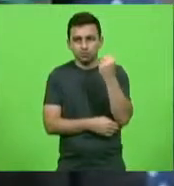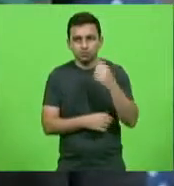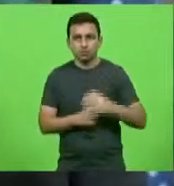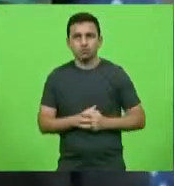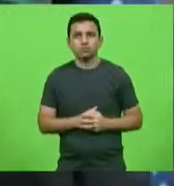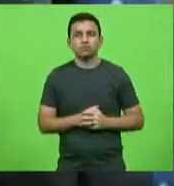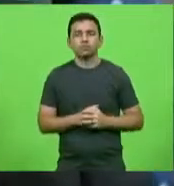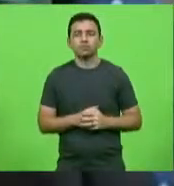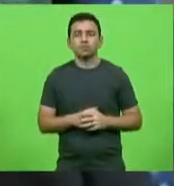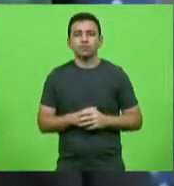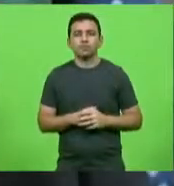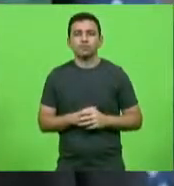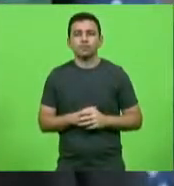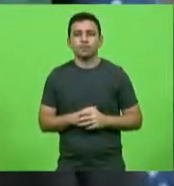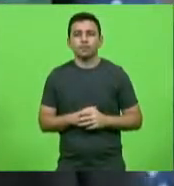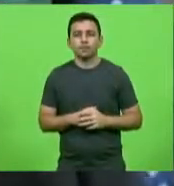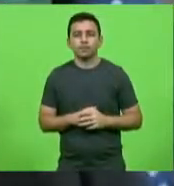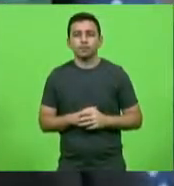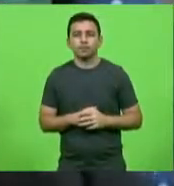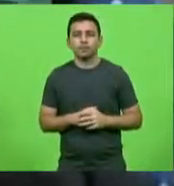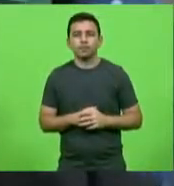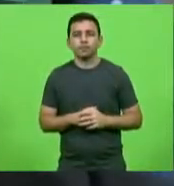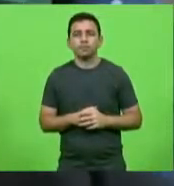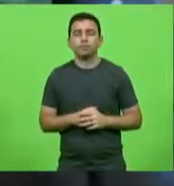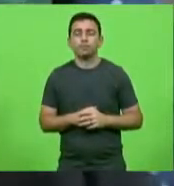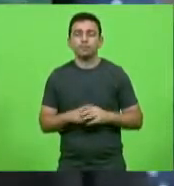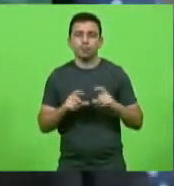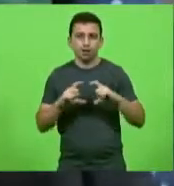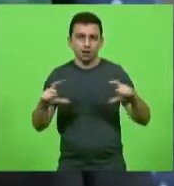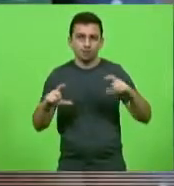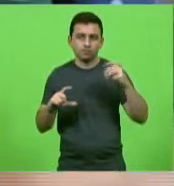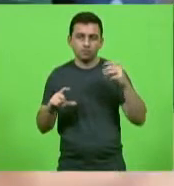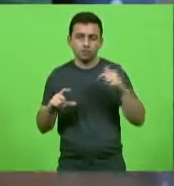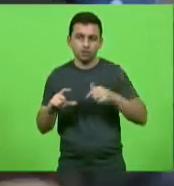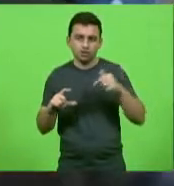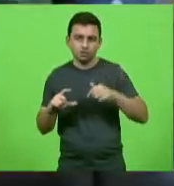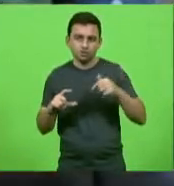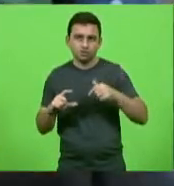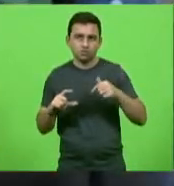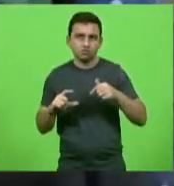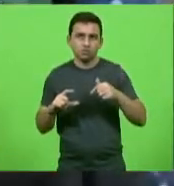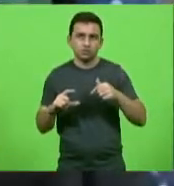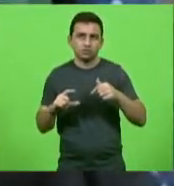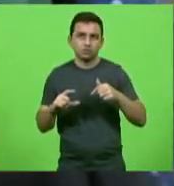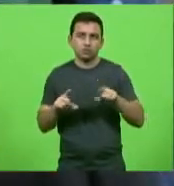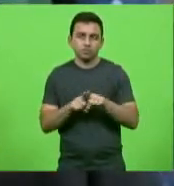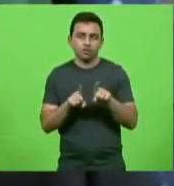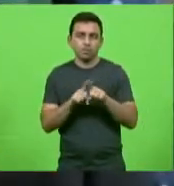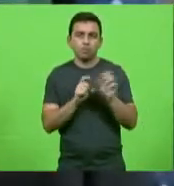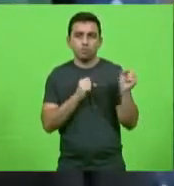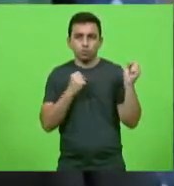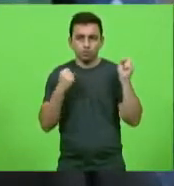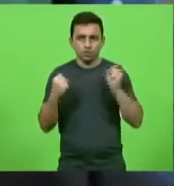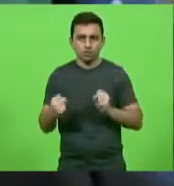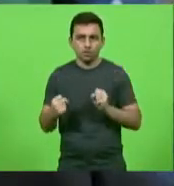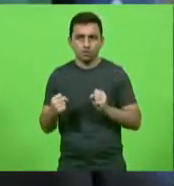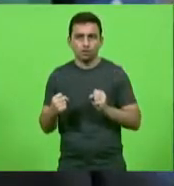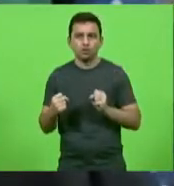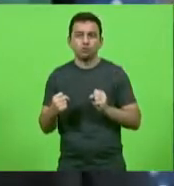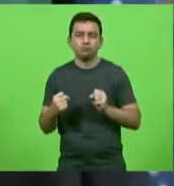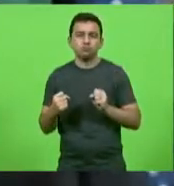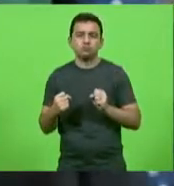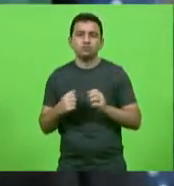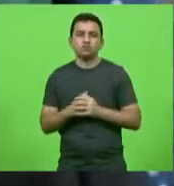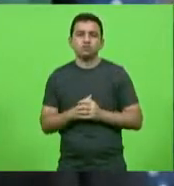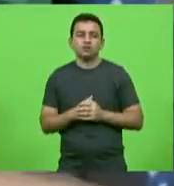houver colúnio entre os agentes. Parágrafo 7º. No exercício do poder hierárquico, só responderá